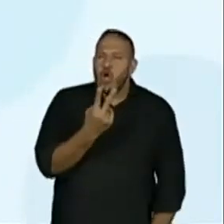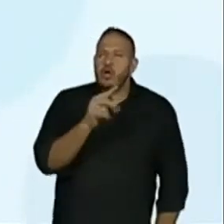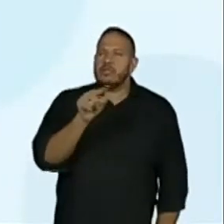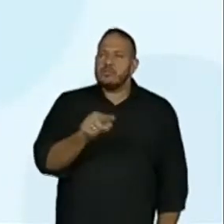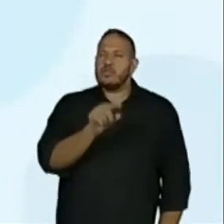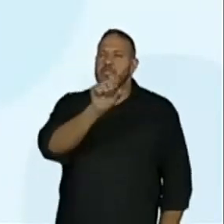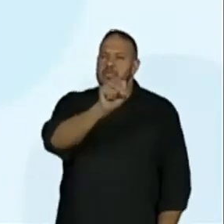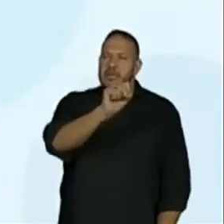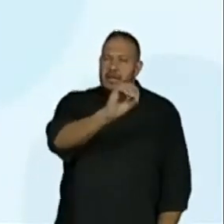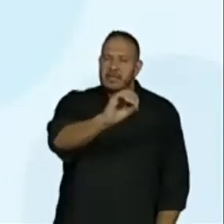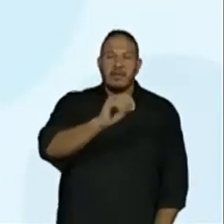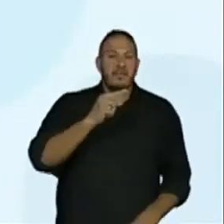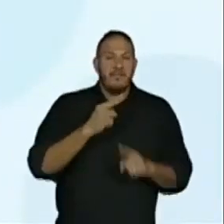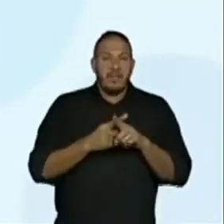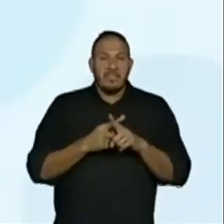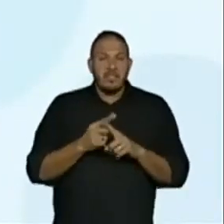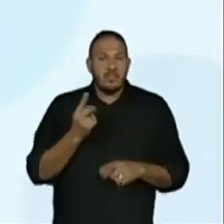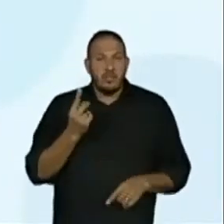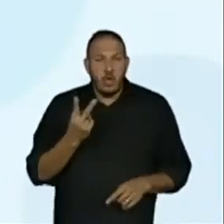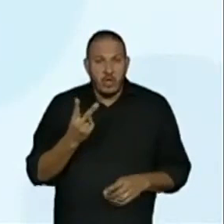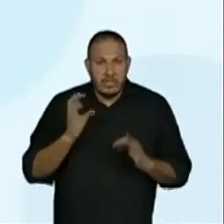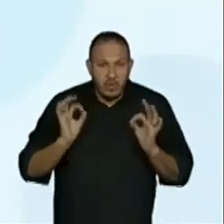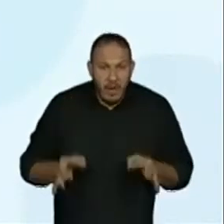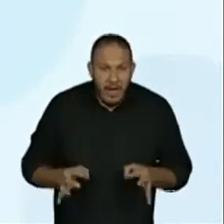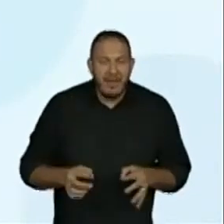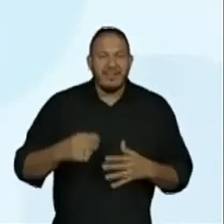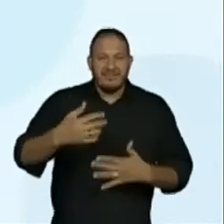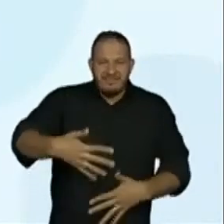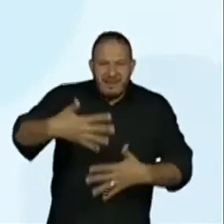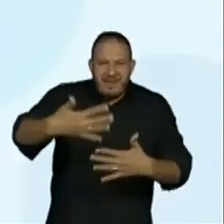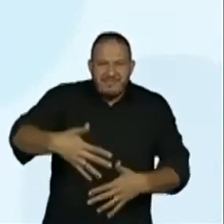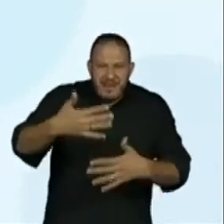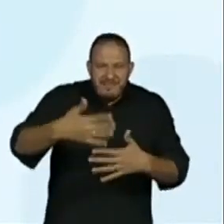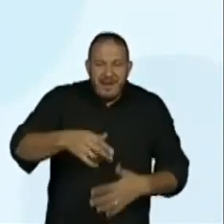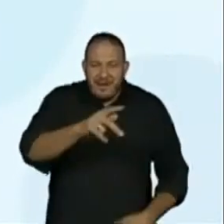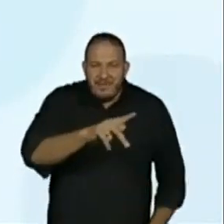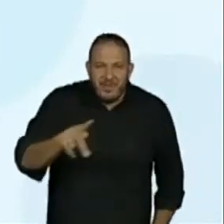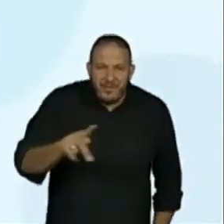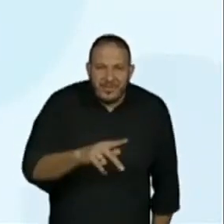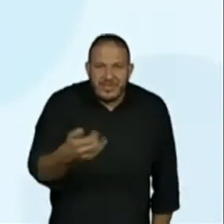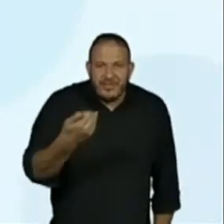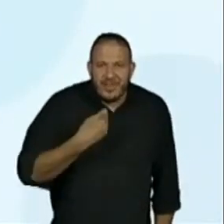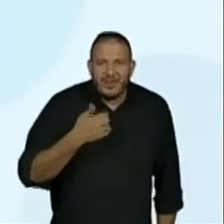vezes 12, não é? Pro Isolete já colocou ali, apontando para nós.